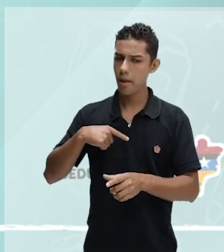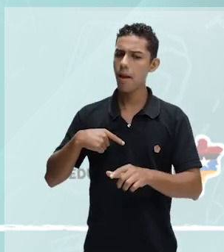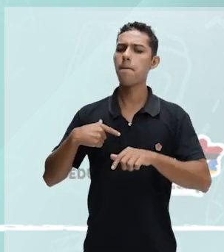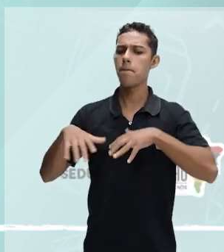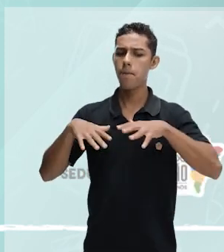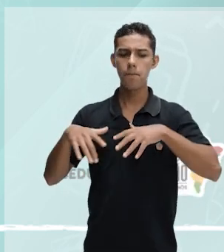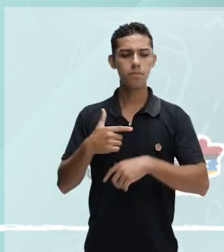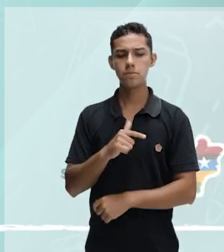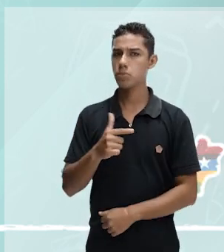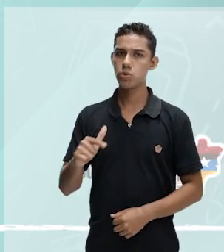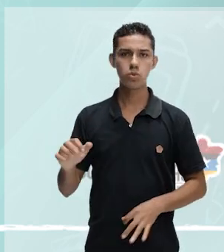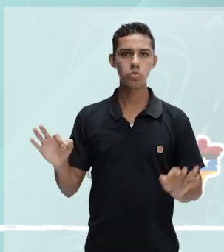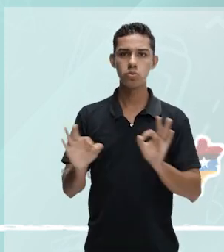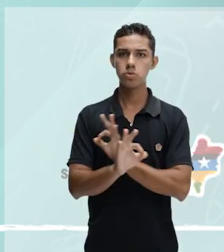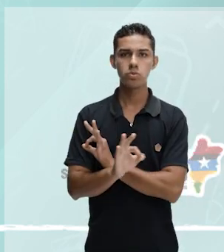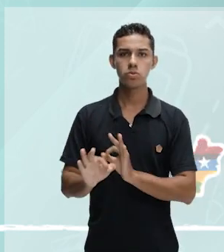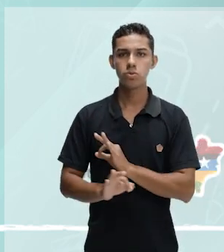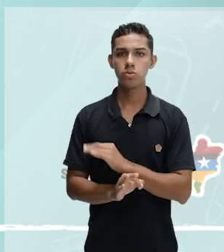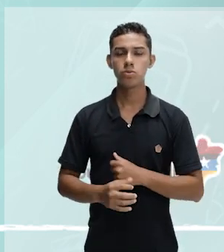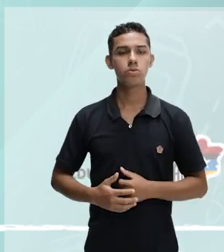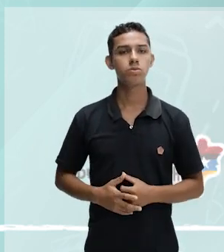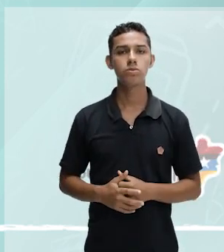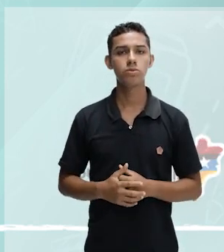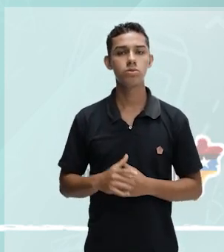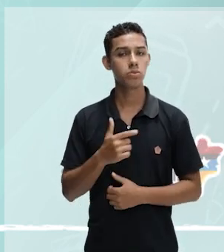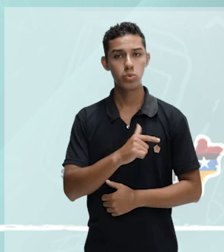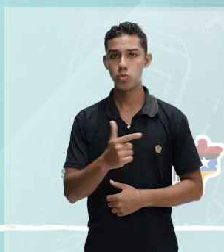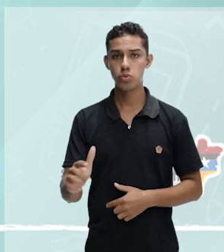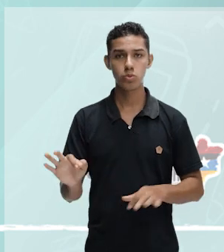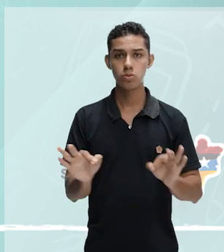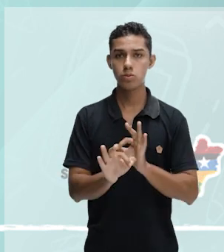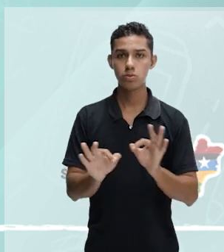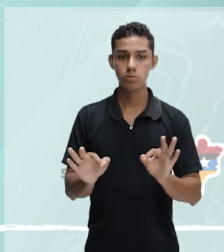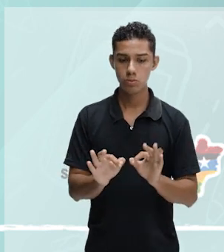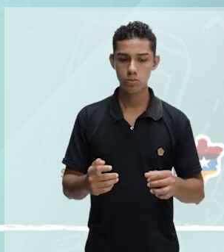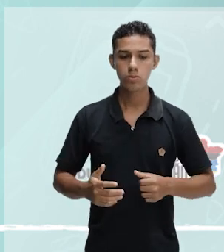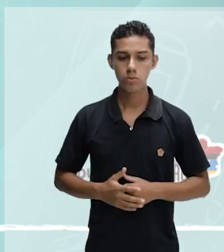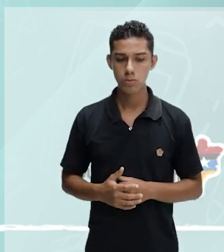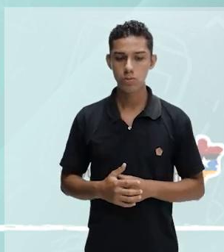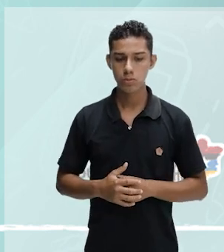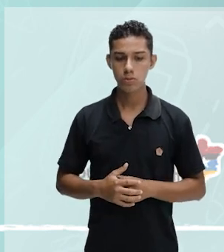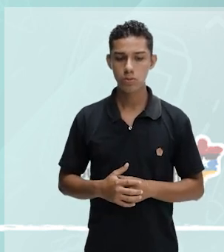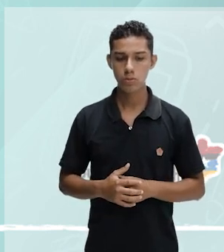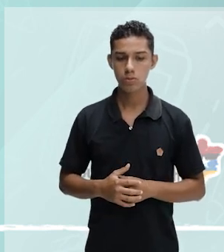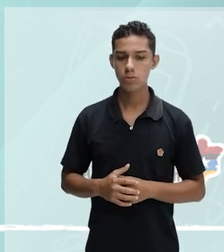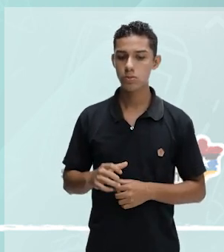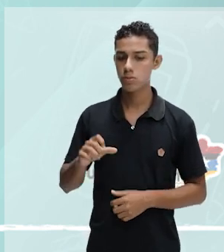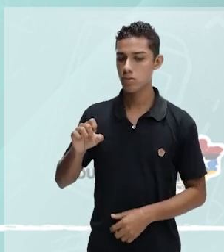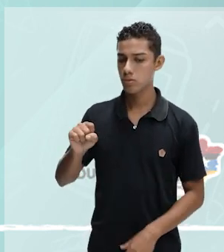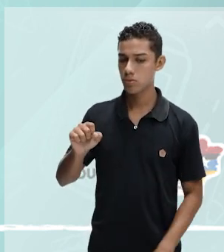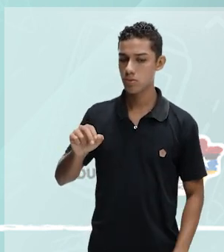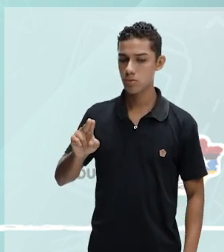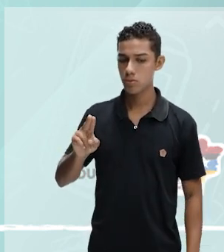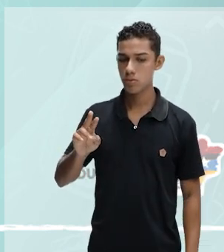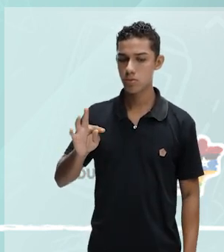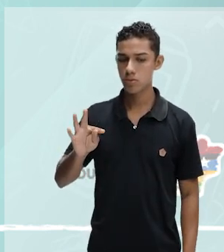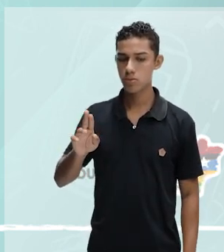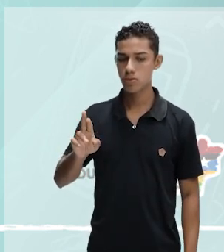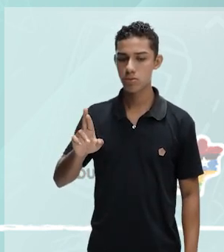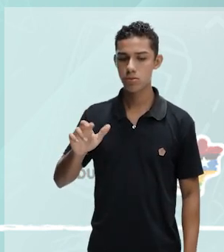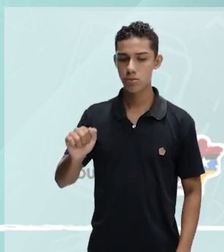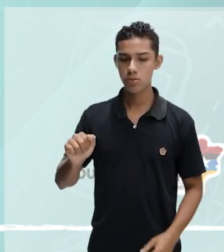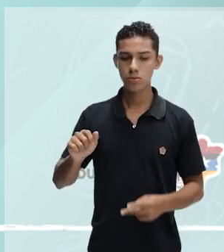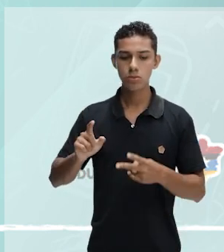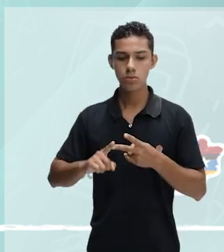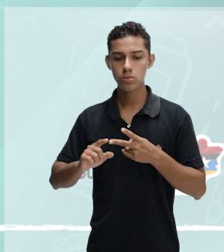movimento? Não, essas articulações elas não têm movimento. Está aqui, ó. Eu tenho aqui uma sutura sagital.